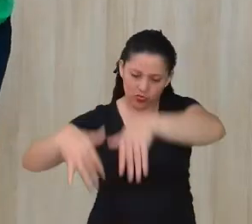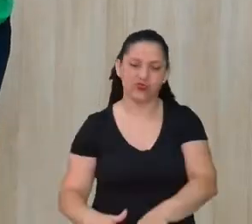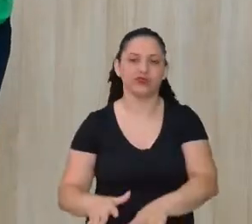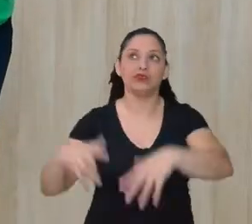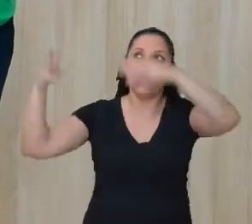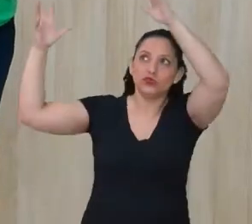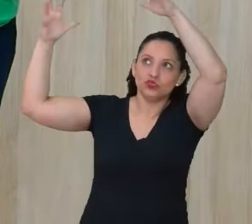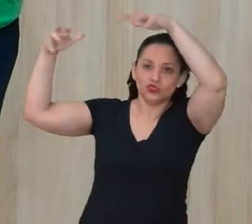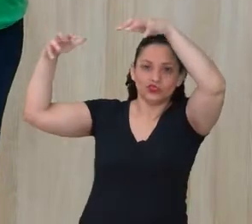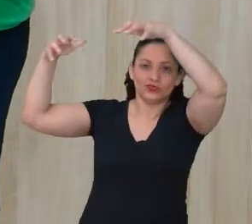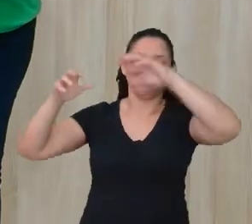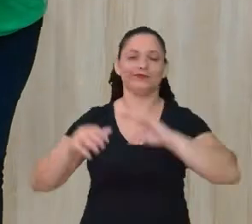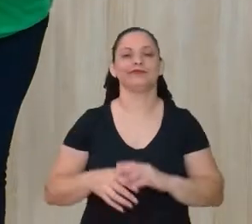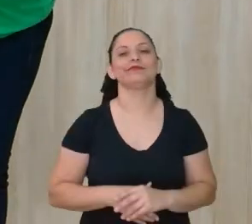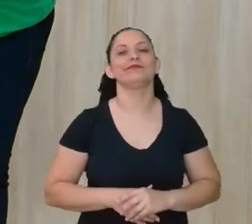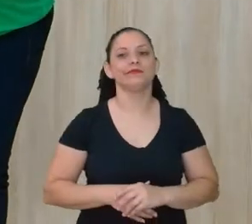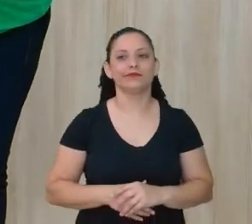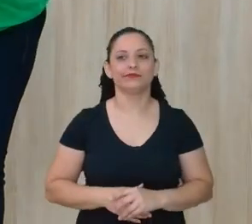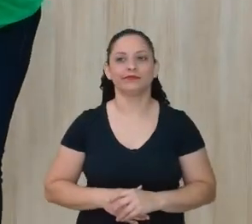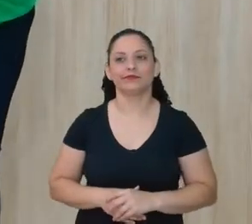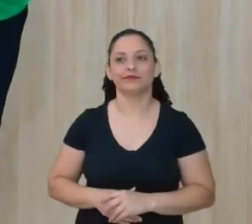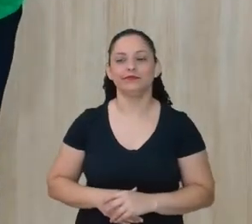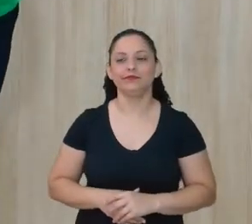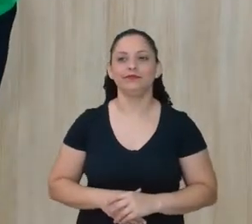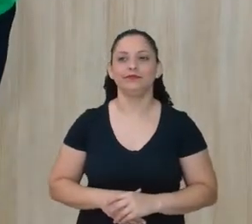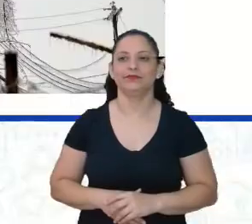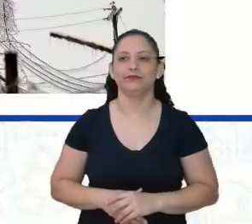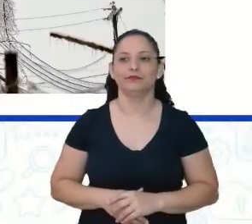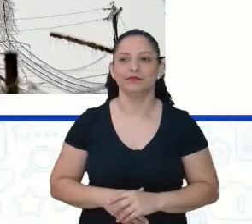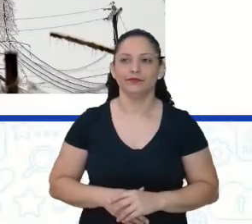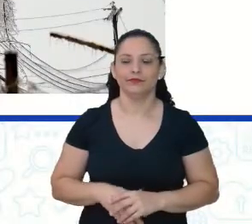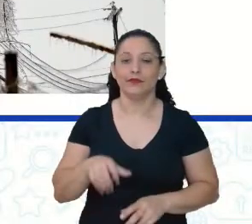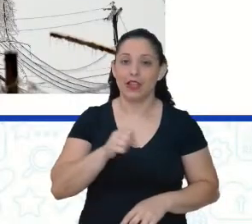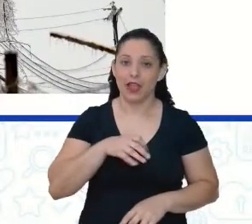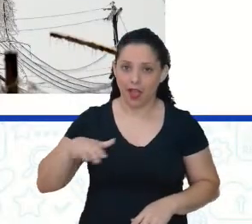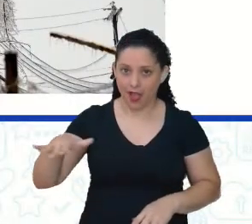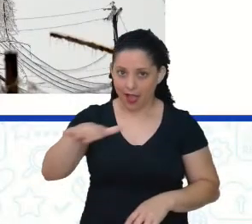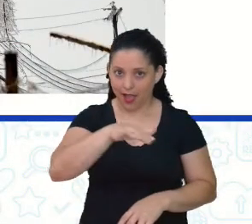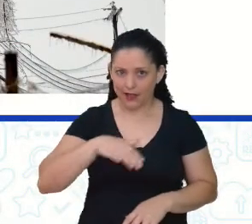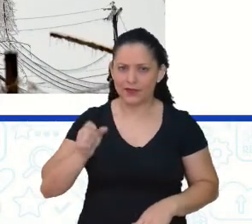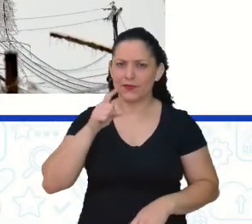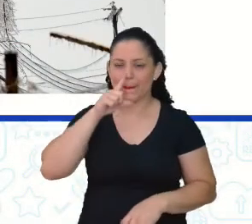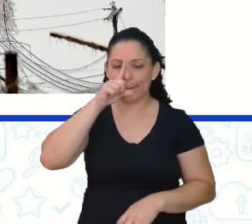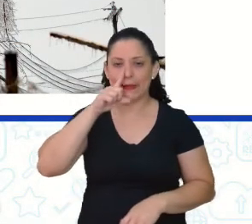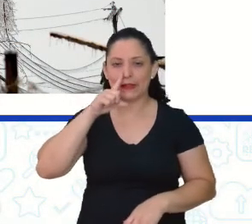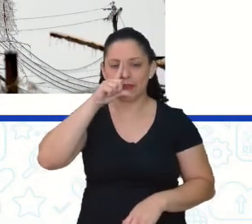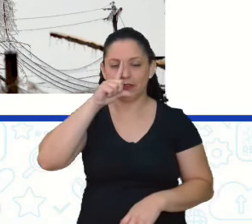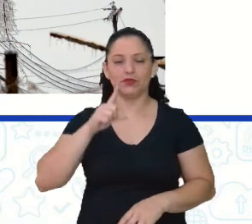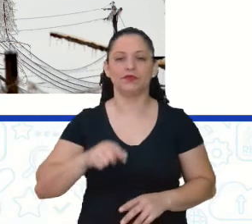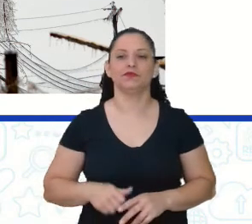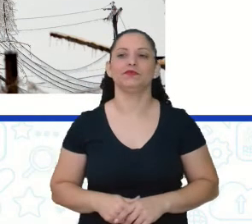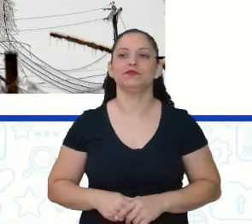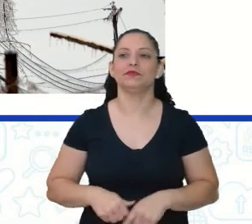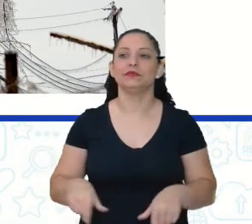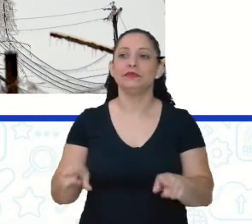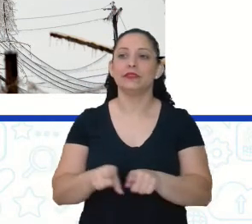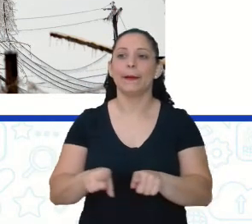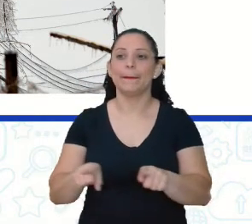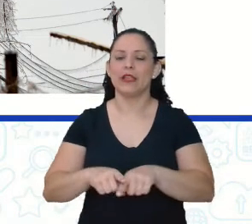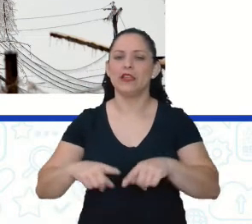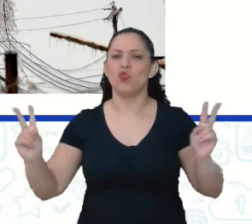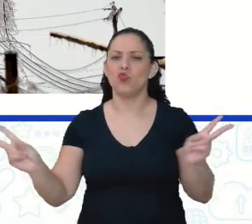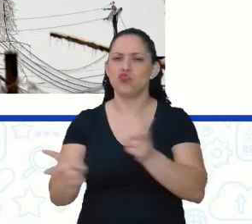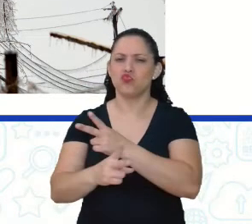essa terra, esse solo, né? Área de perigo, né? Área de perigo. E as tempestades também